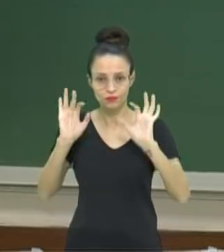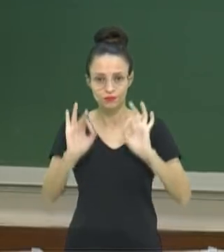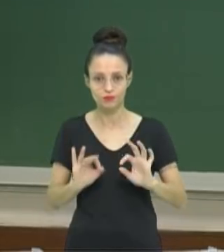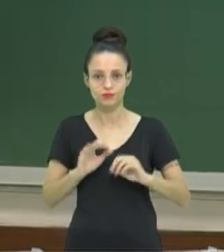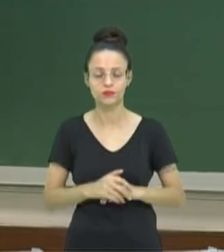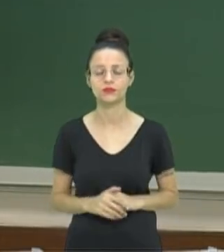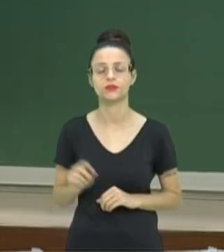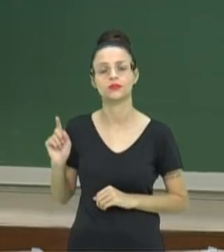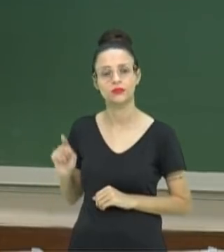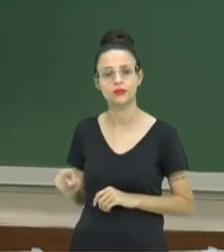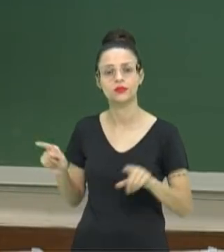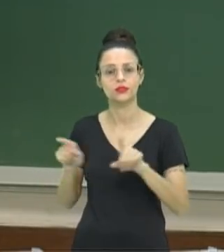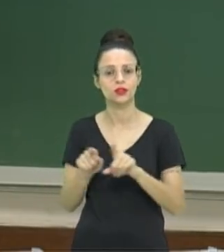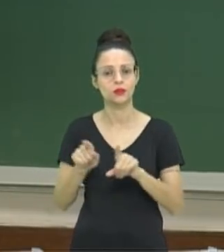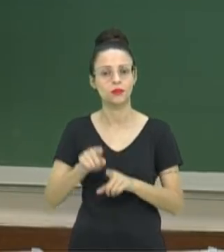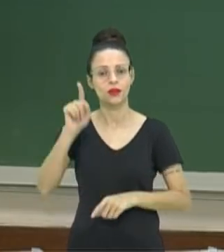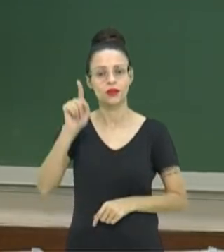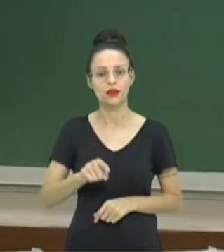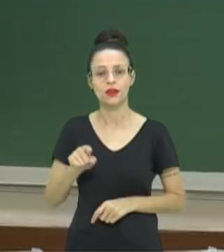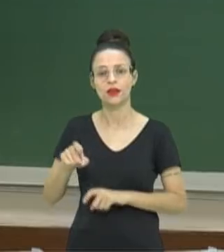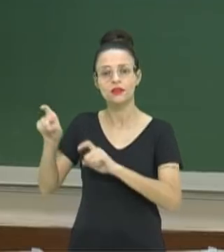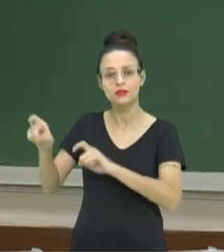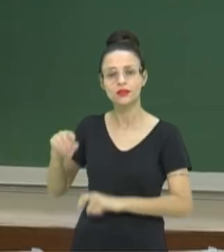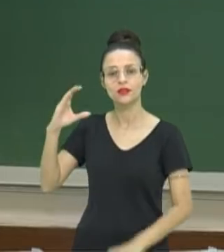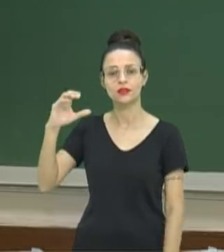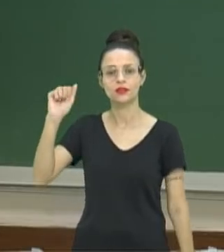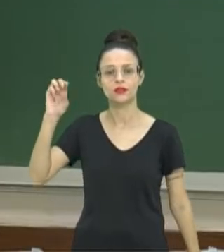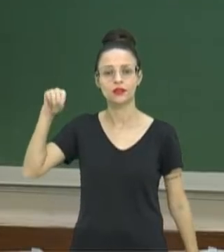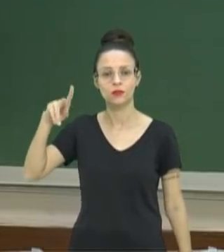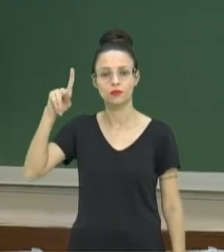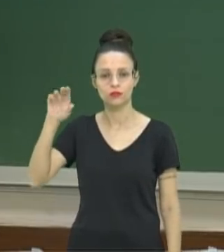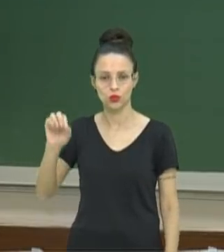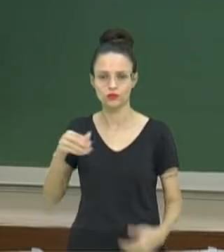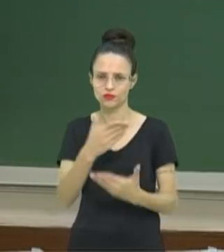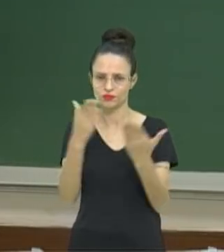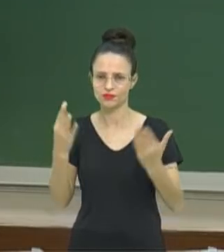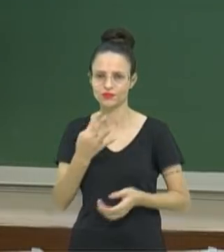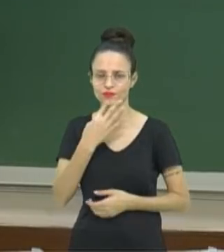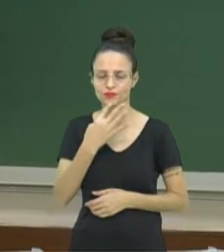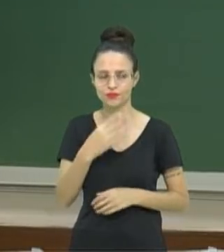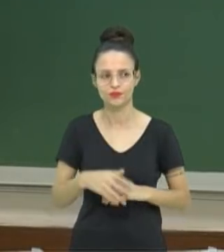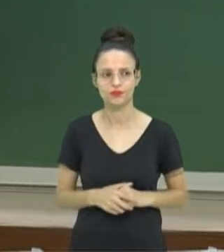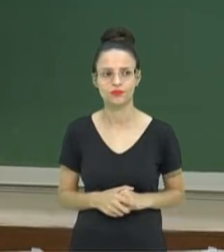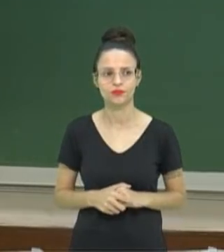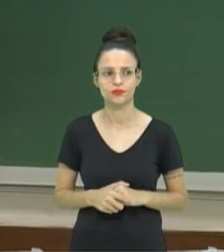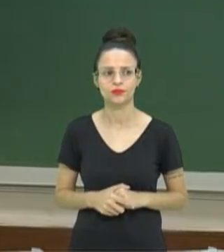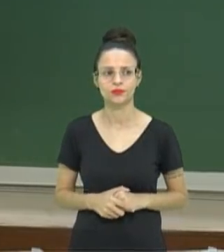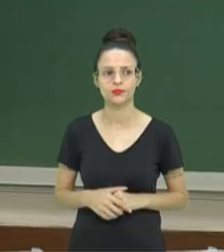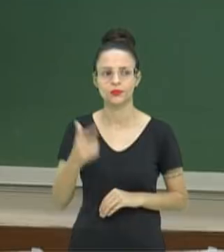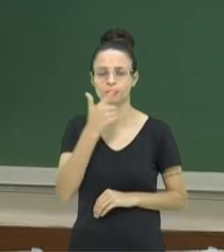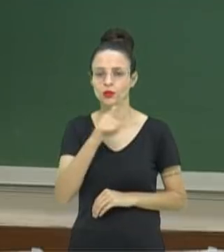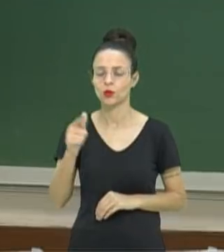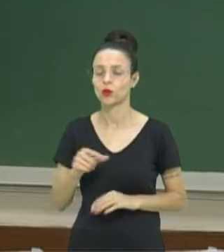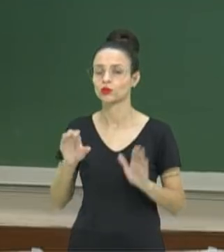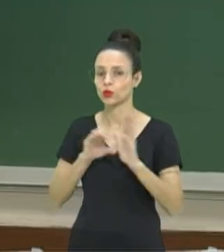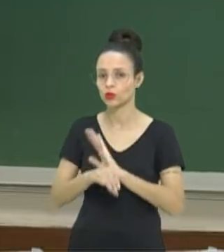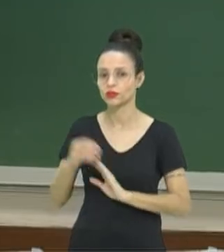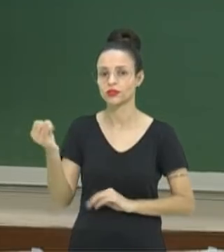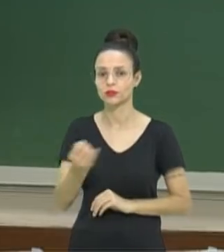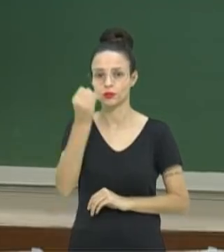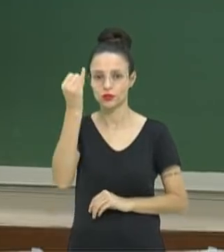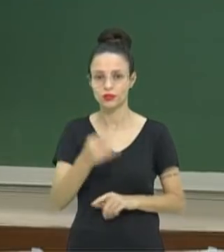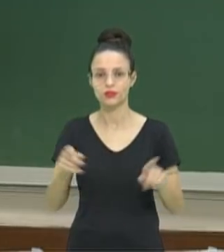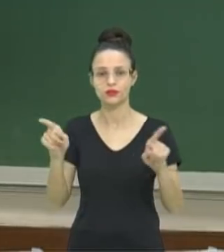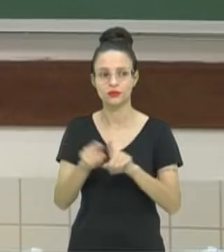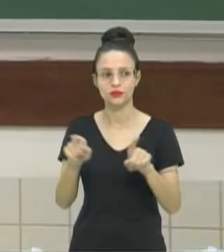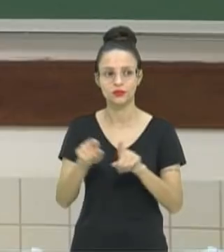certo? Que a gente também chama de campo. São conceitos aí conhecidos de vocês. Outros conceitos importantes que há